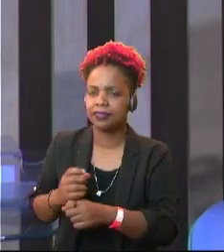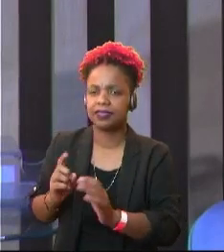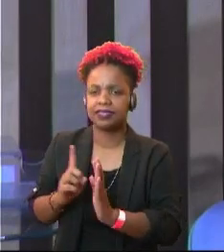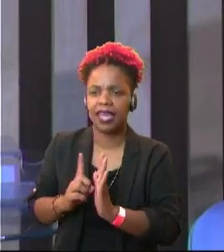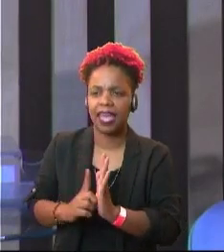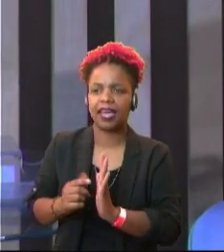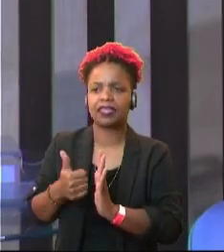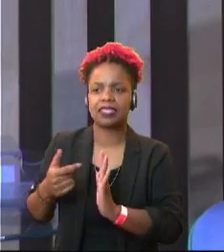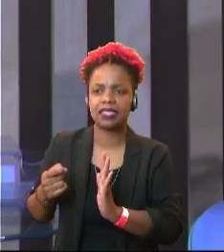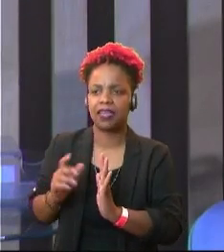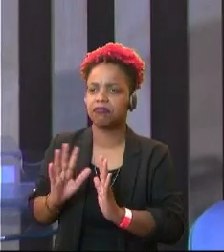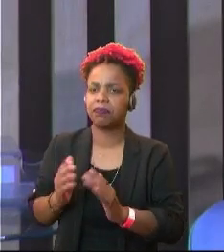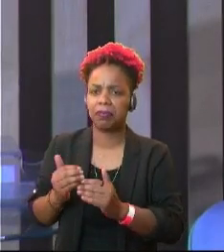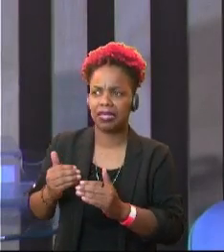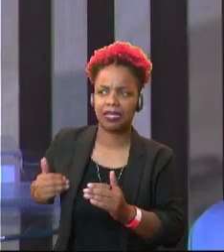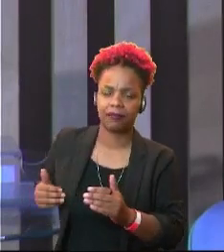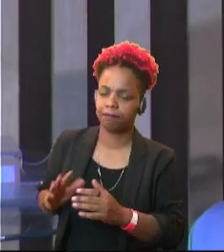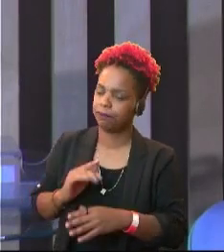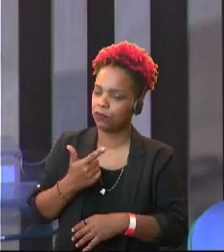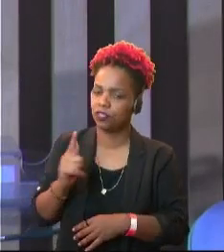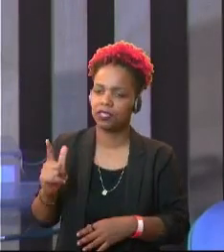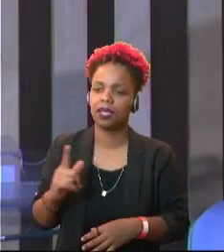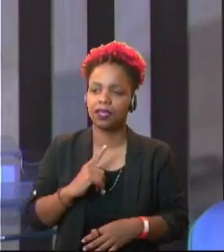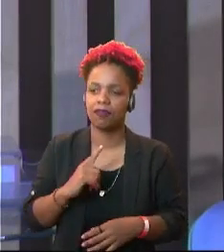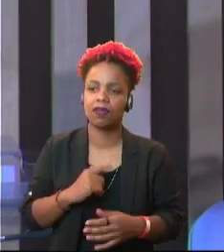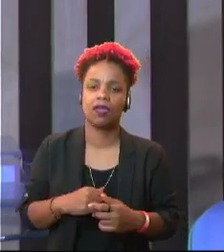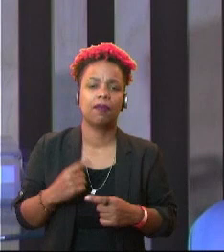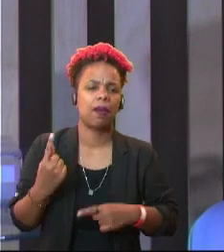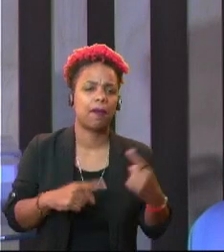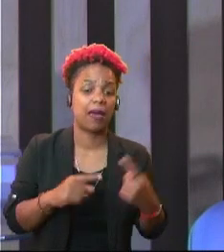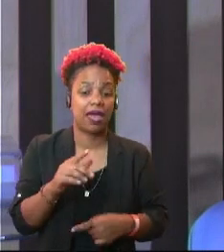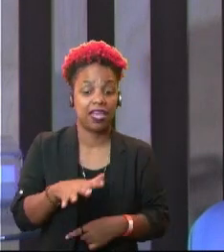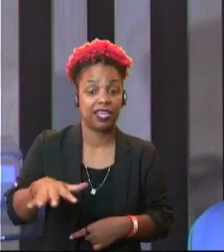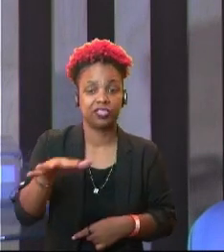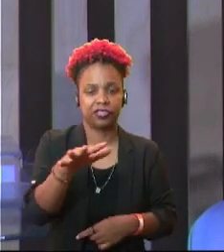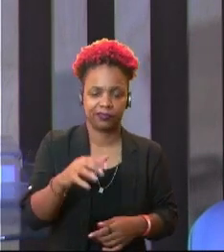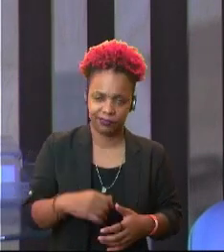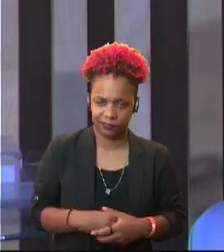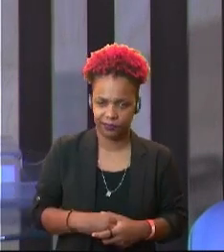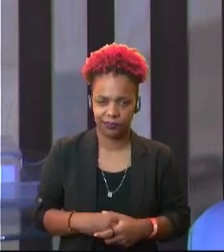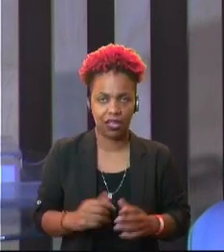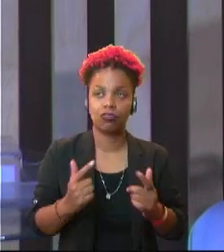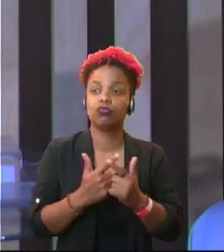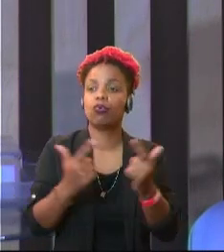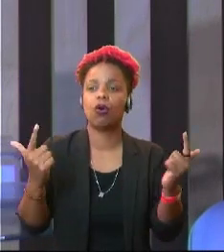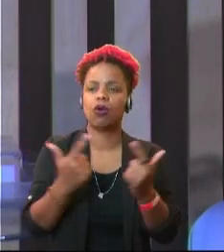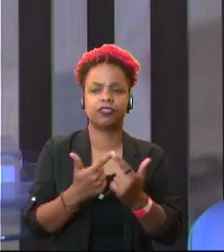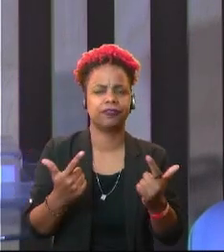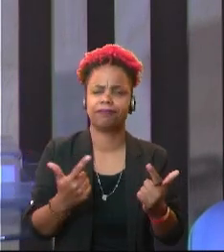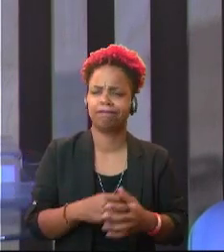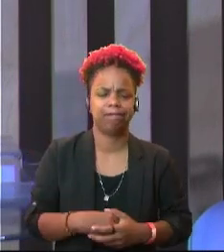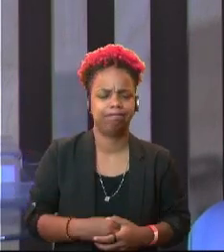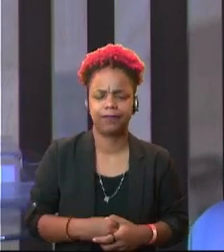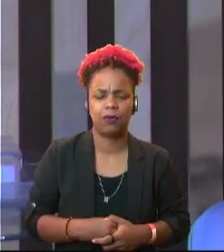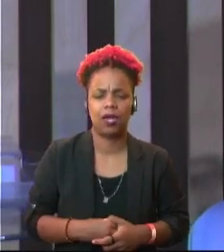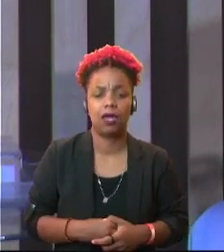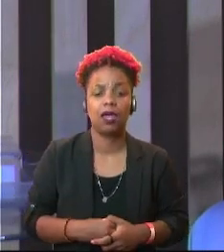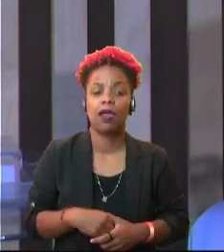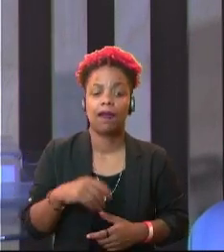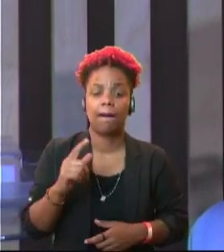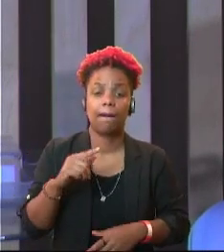uma competição nuclear, né, aqui na região. Não é sorte, né?